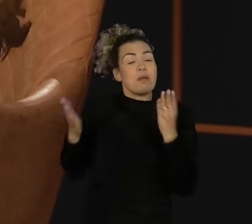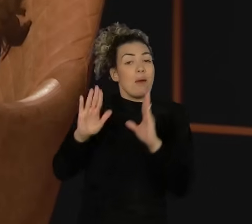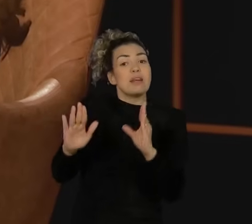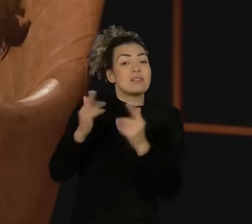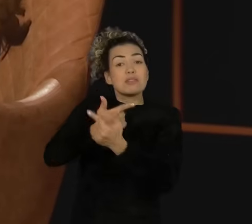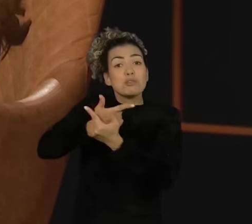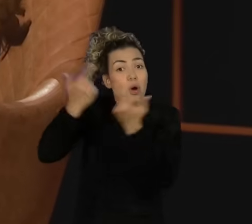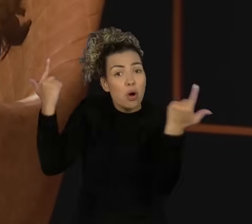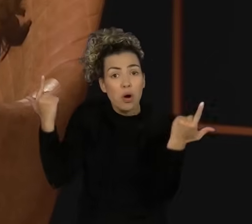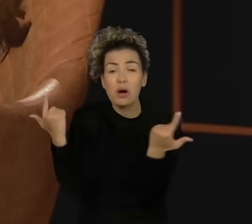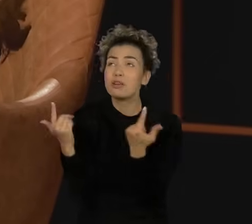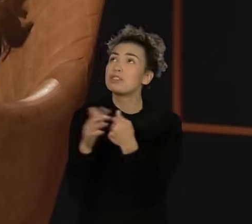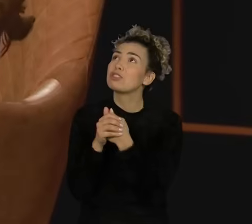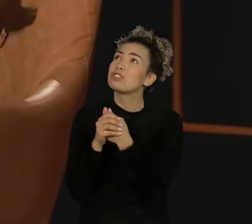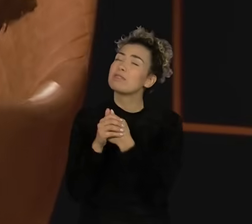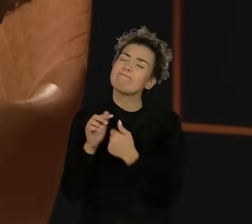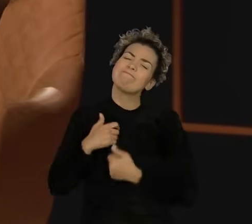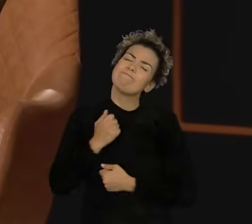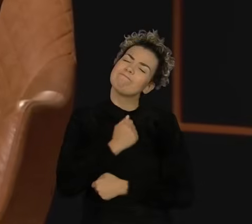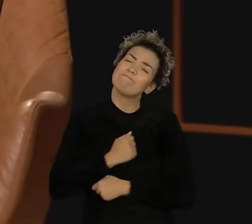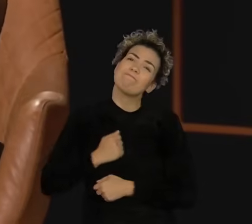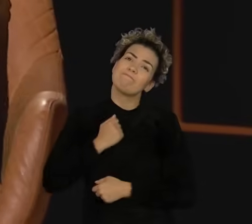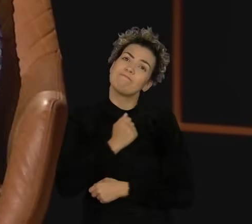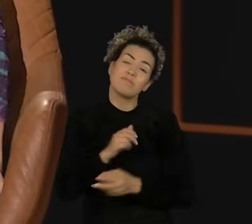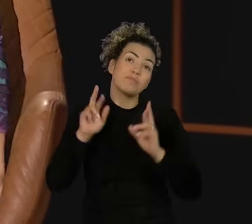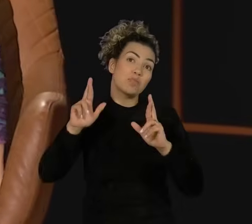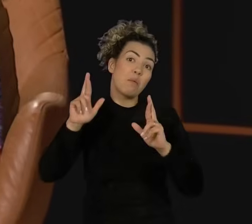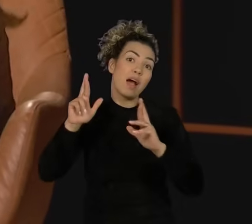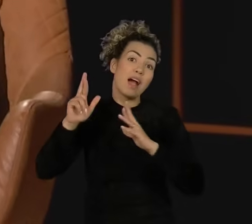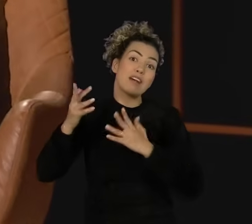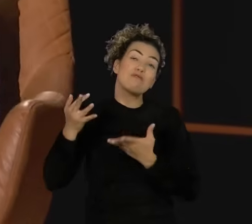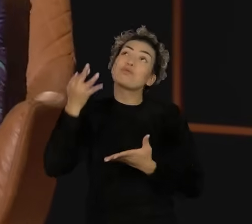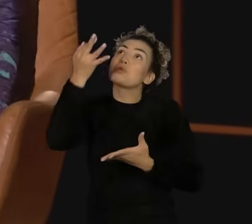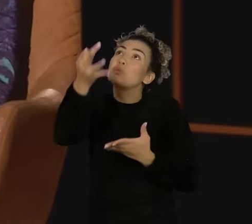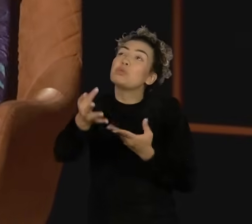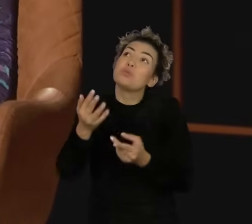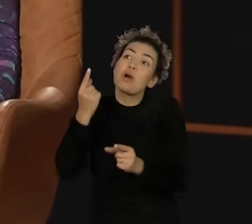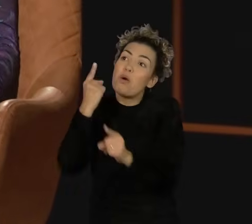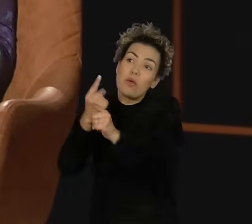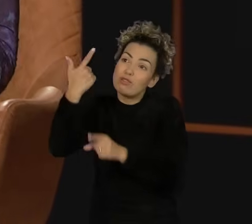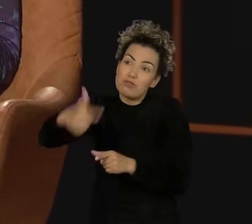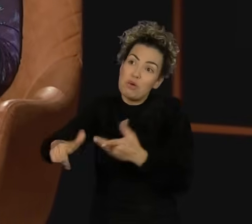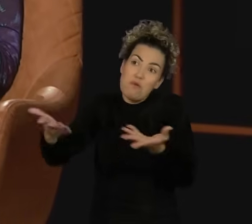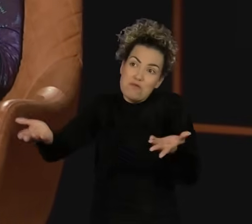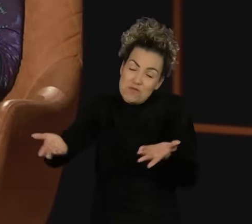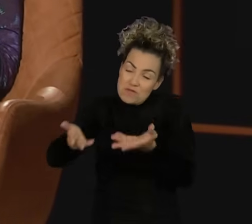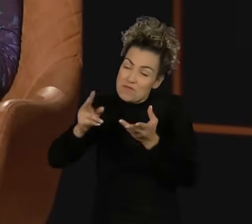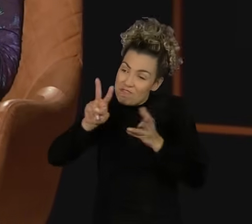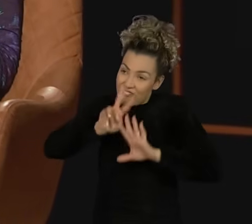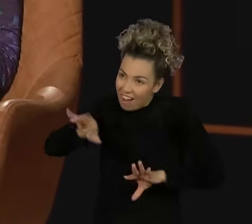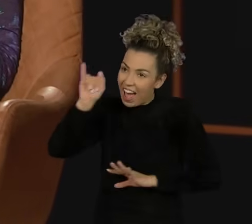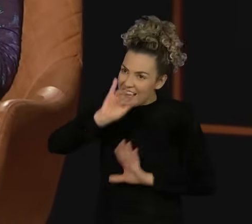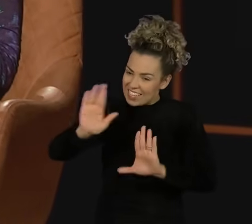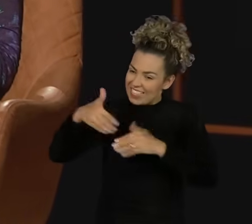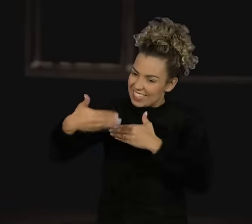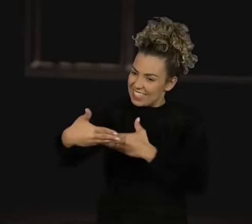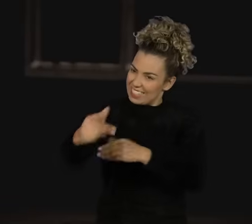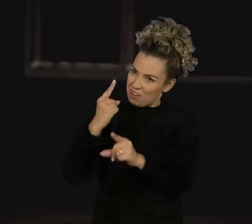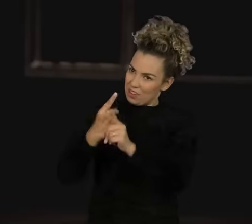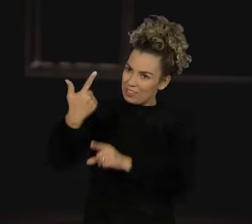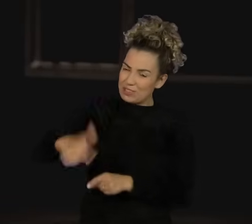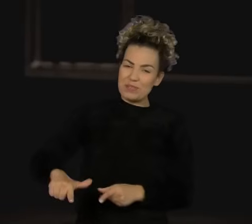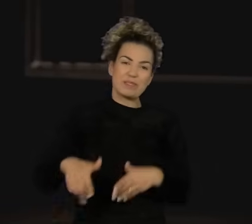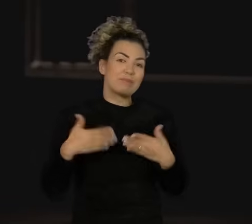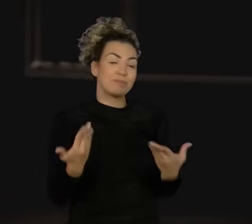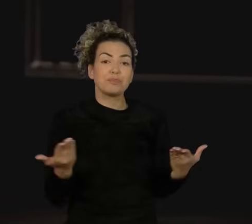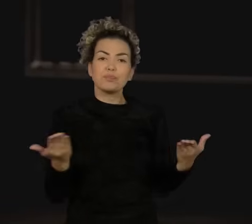privilégios tivemos, morro de saudades, quem sabe um dia a gente se encontra de novo, né, Betinho? Vai rolar. Vai rolar. Bom, a gente vai